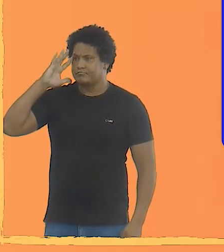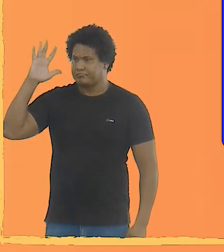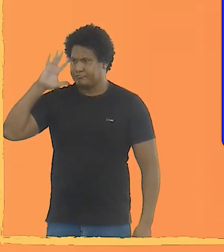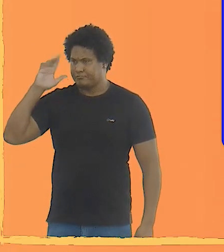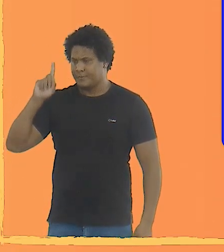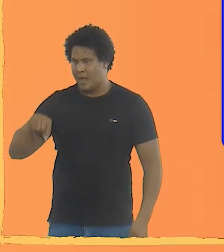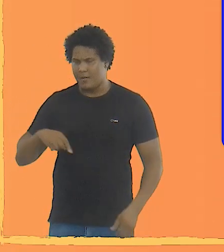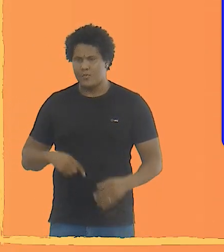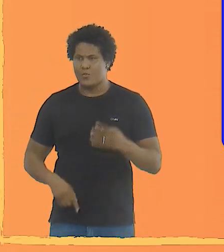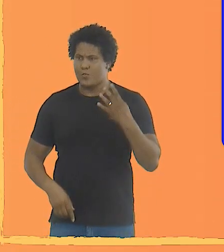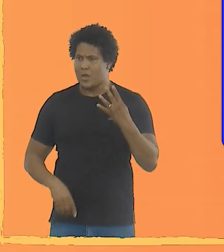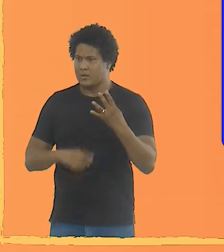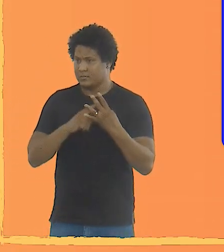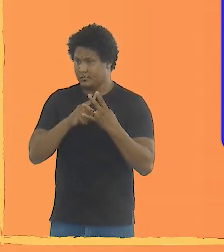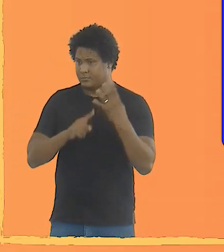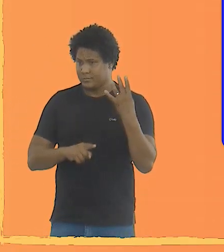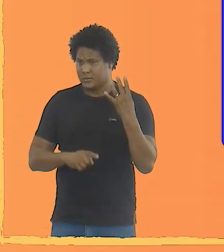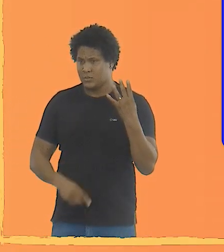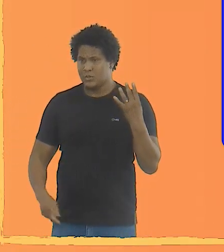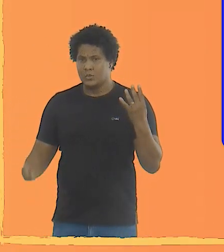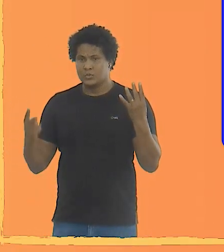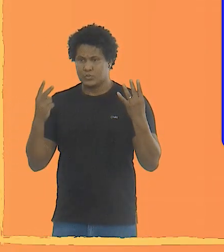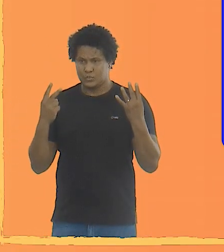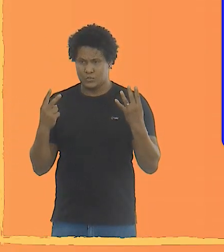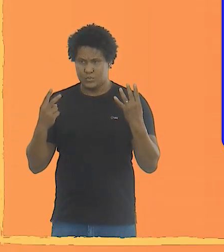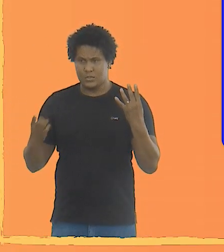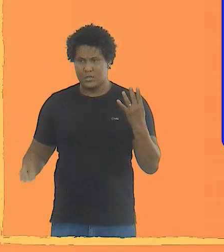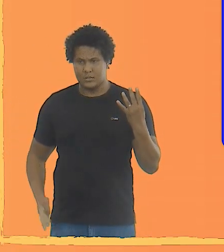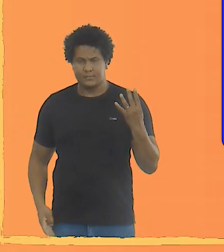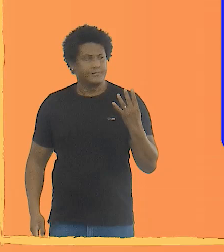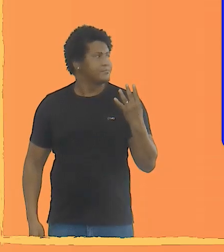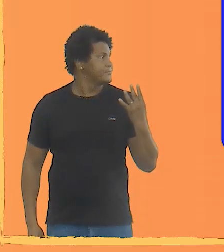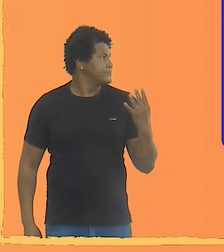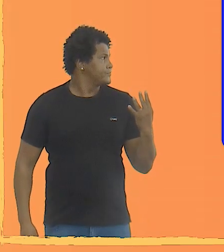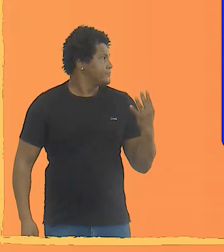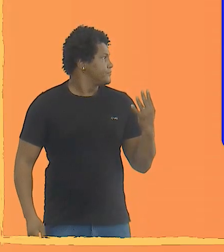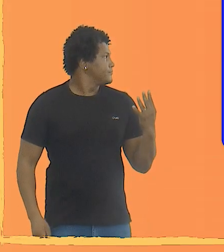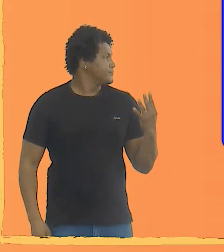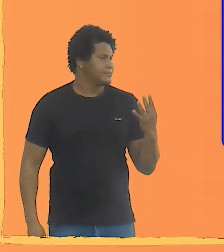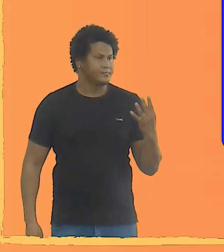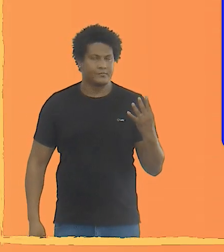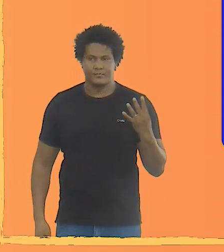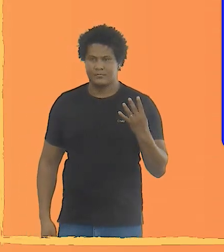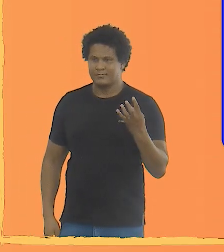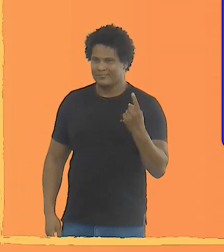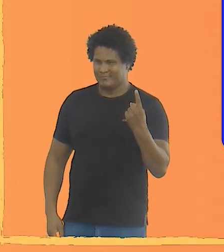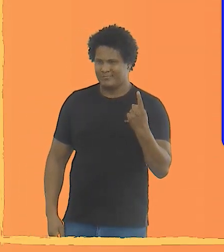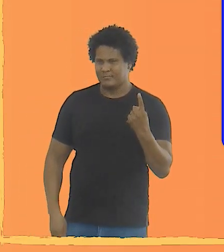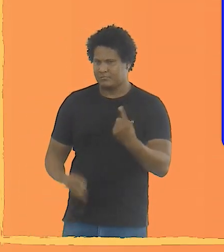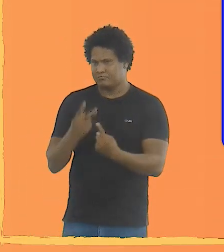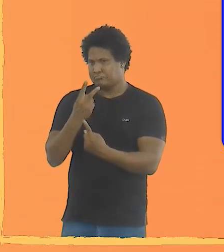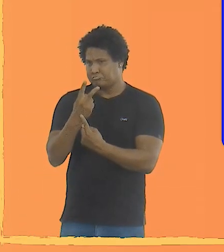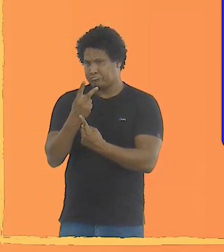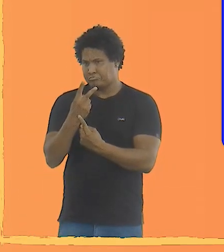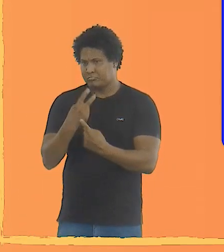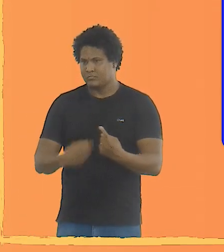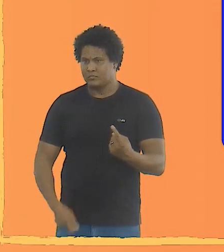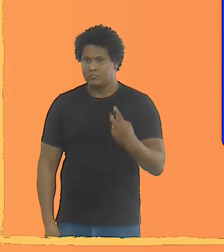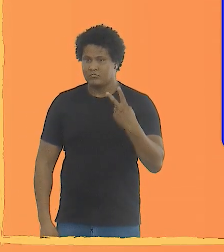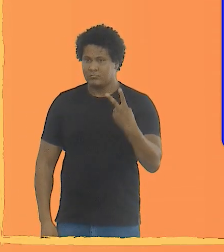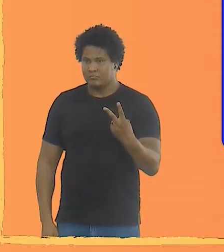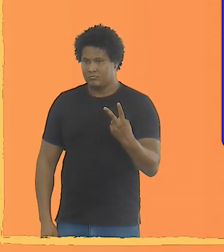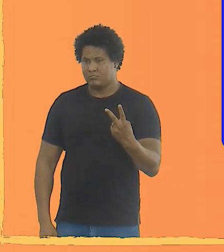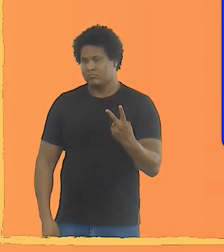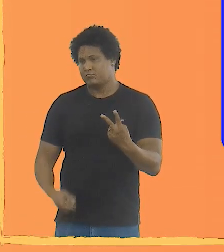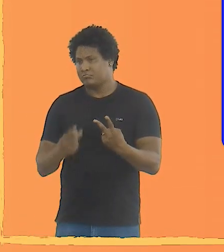camisas e 2 calças. Então a primeira camisa, ele pode escolher com uma das 2 calças. A segunda camisa, com uma das 2